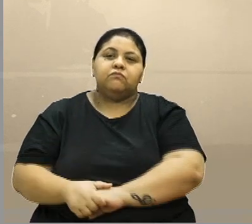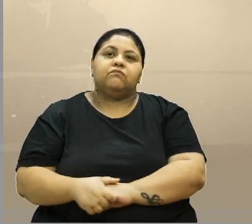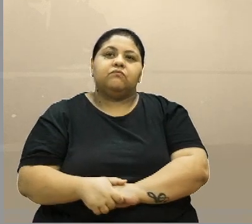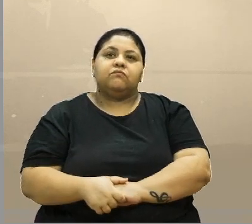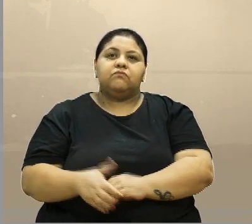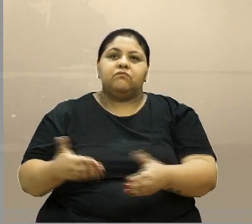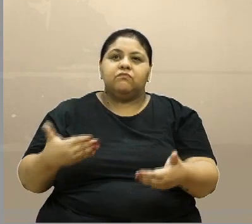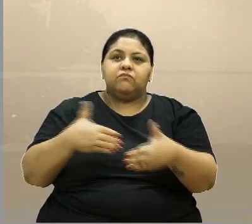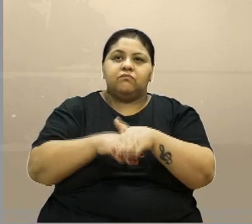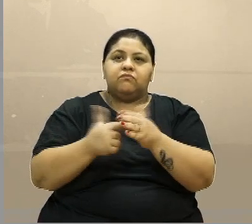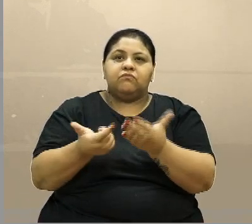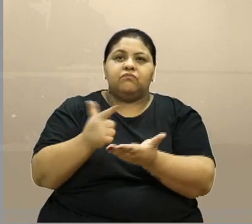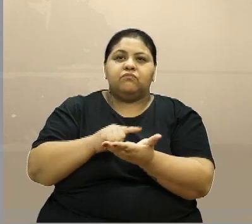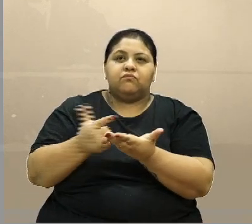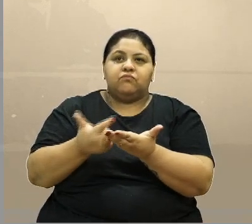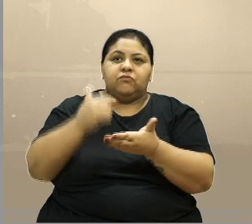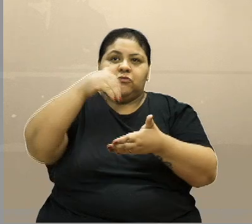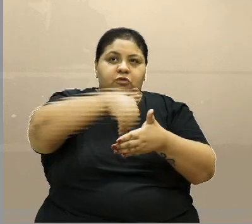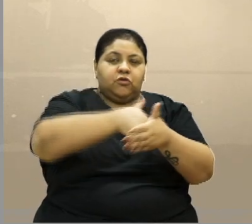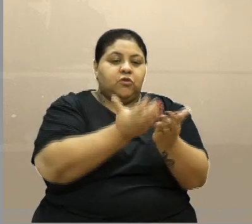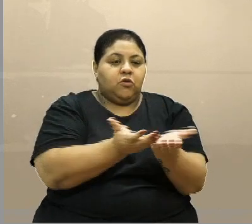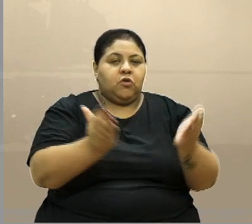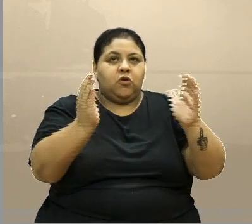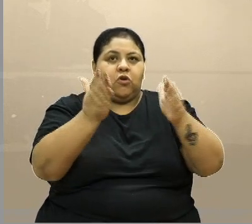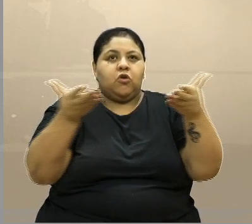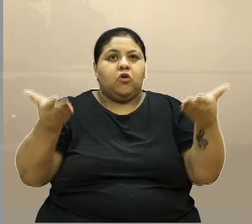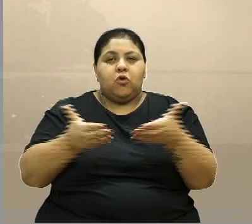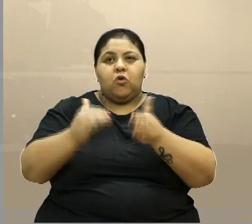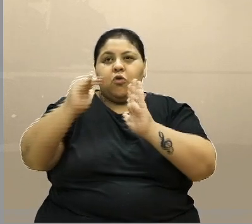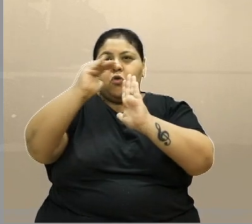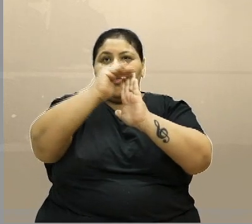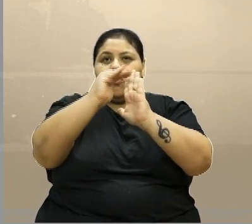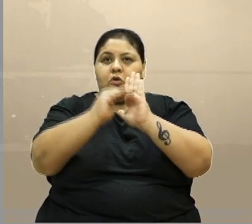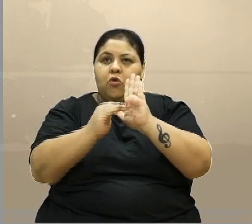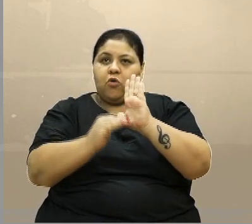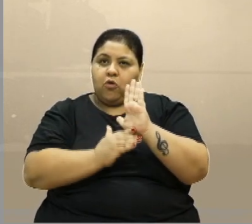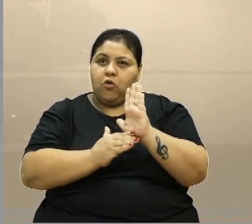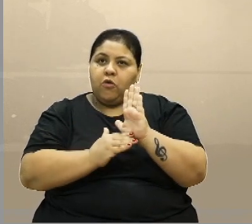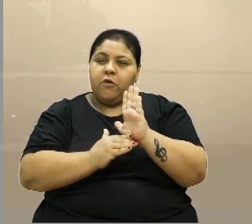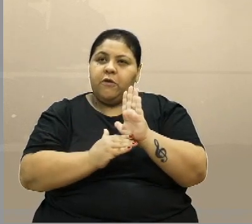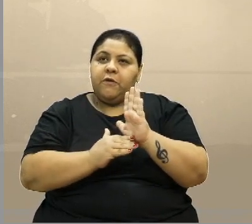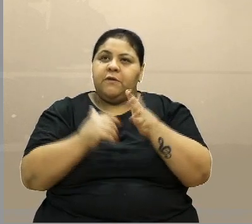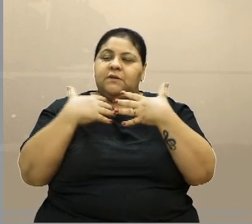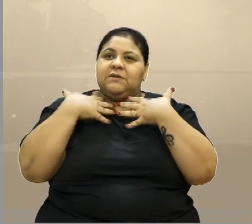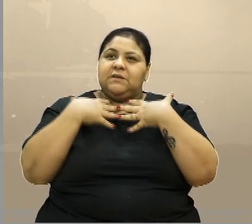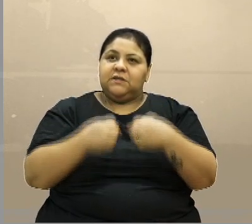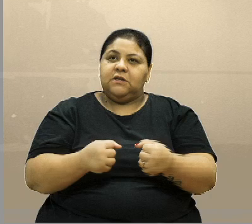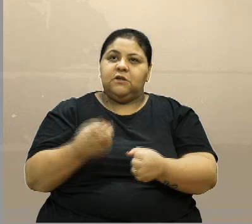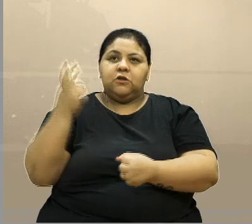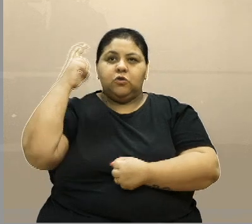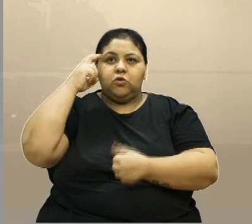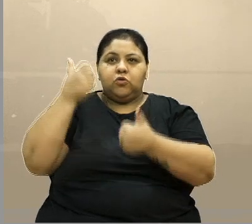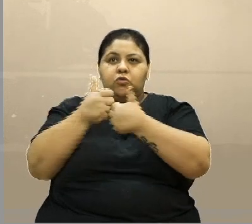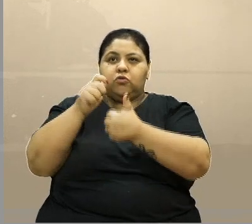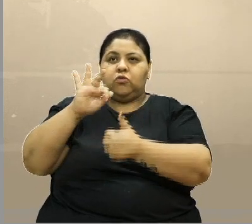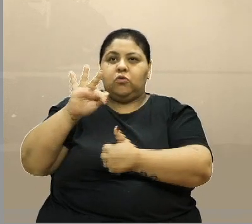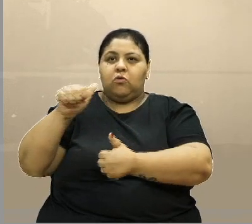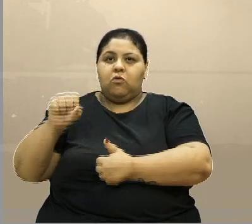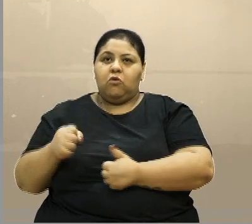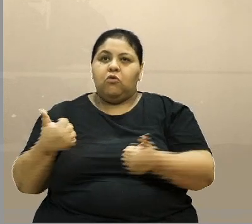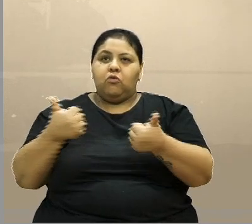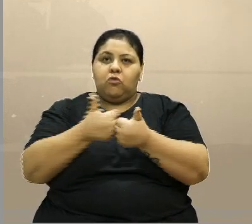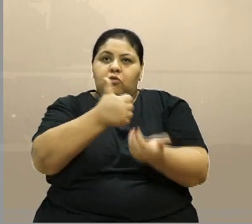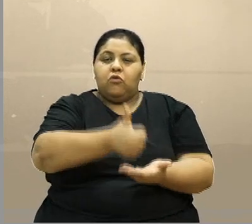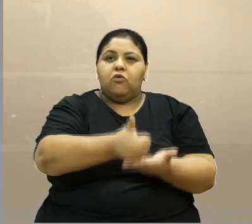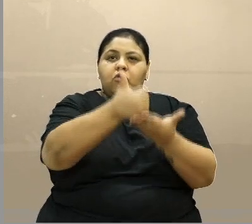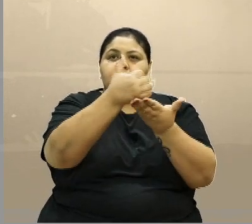inclusão dos livros em cestas básicas, que hoje é um programa da Secretaria da Cultura juntamente com a FAS. O apoio para que a gente possa ser